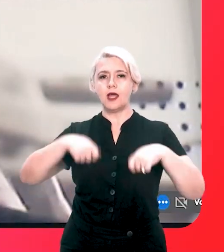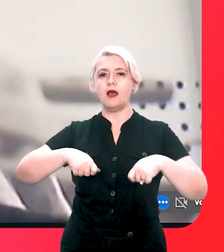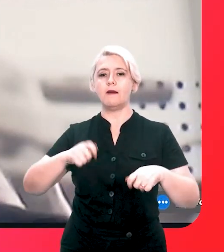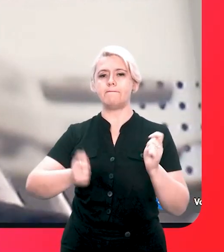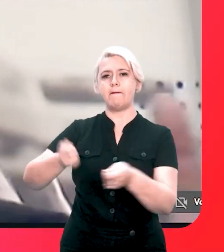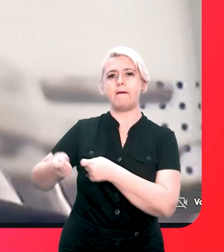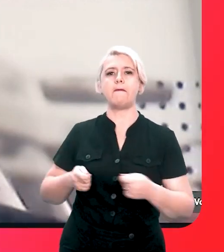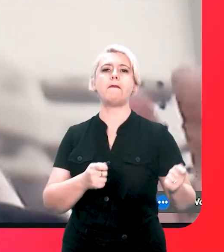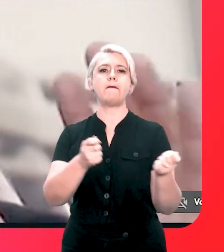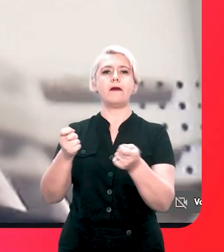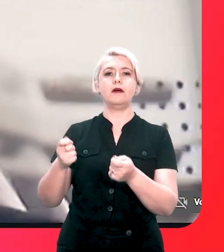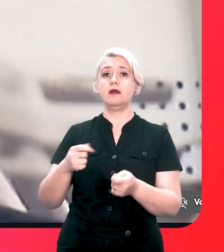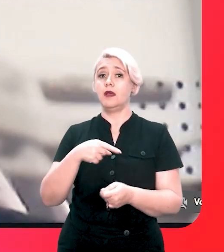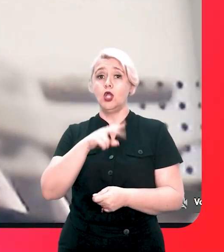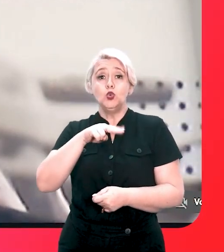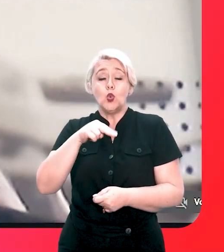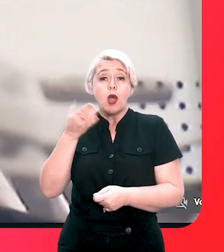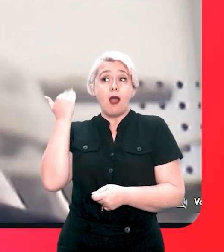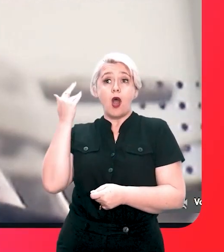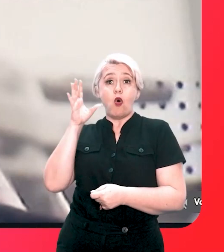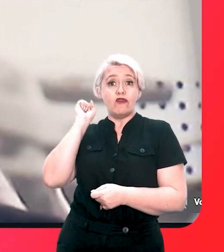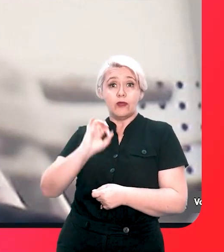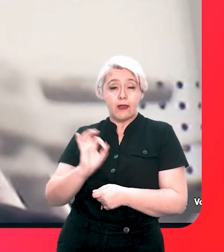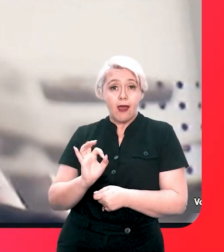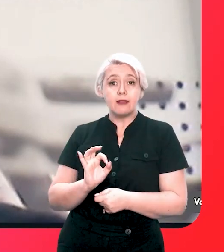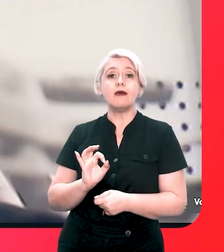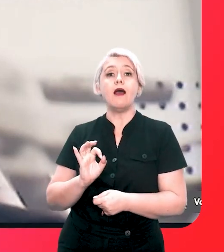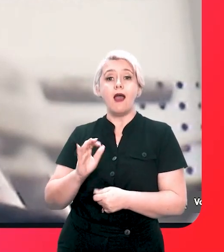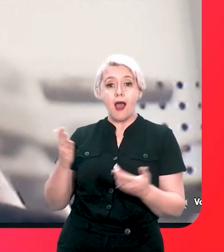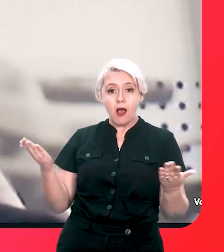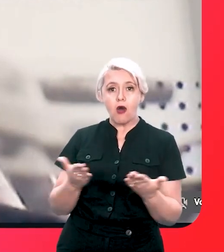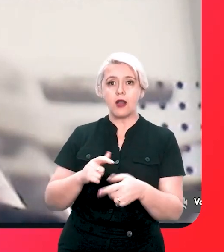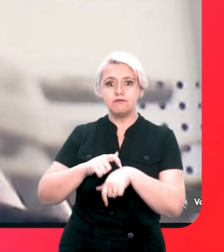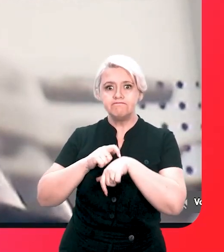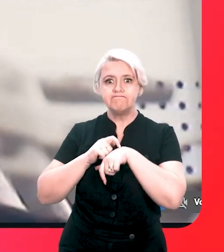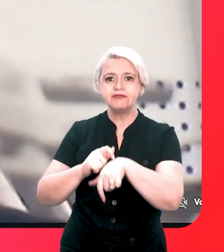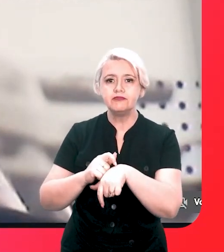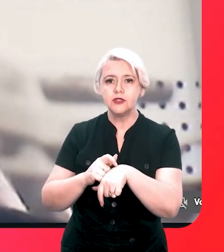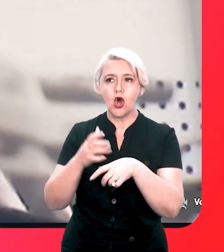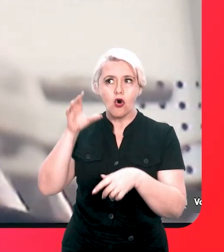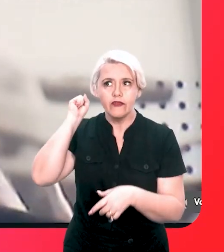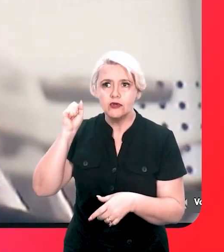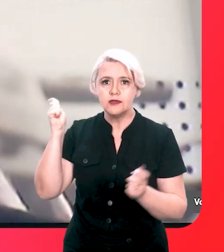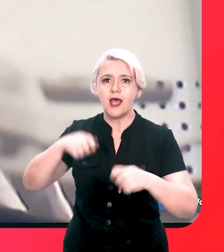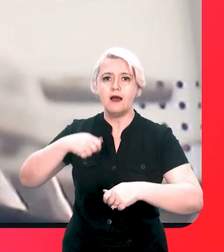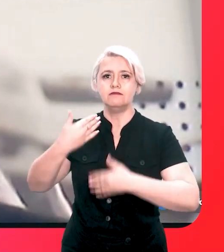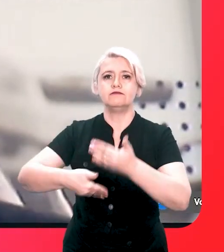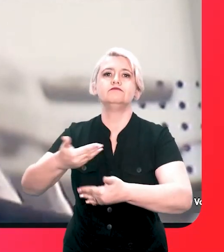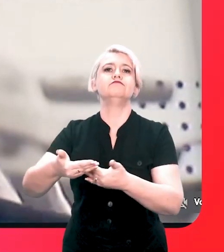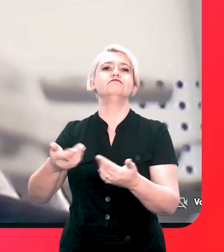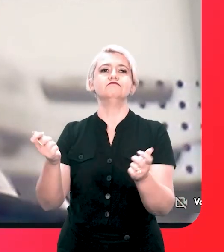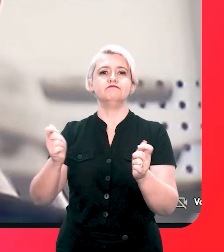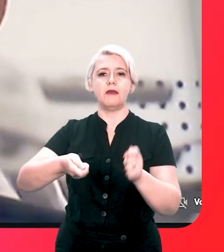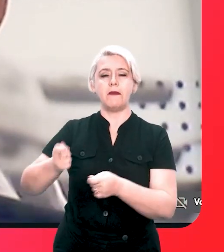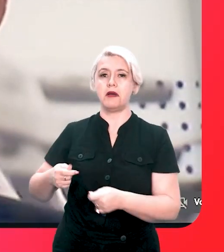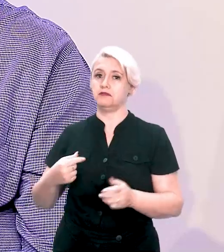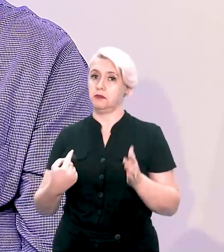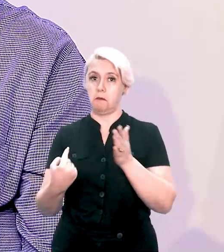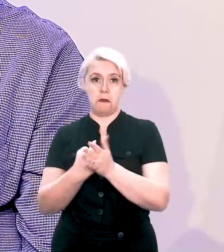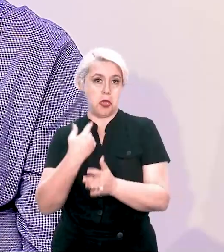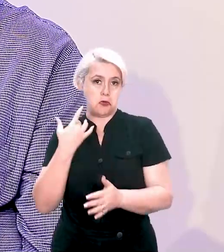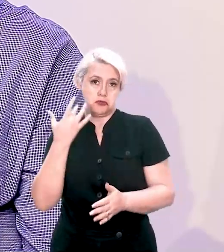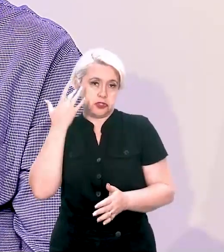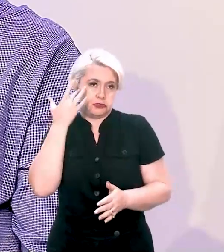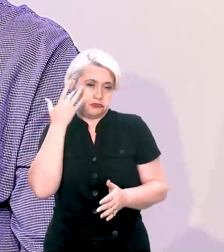Uma música que nunca ouviu, ele ouve agora. No segundo seguinte, ele toca aquela música. Não me pergunte como, porque eu sou